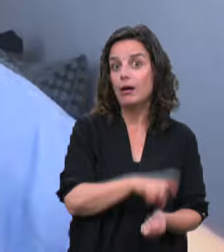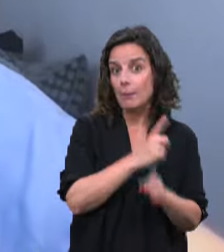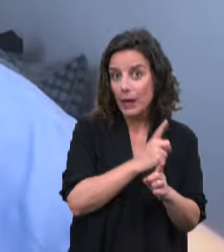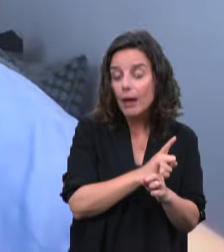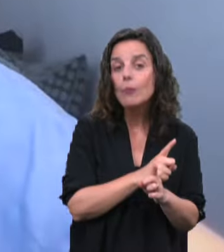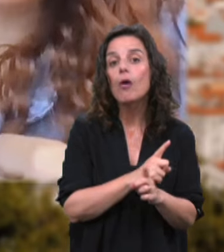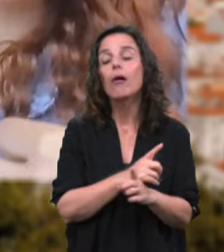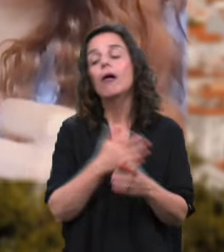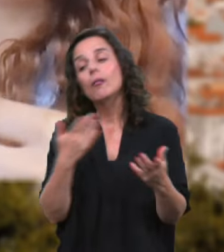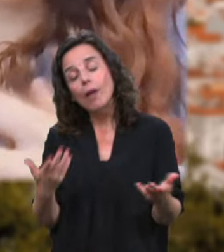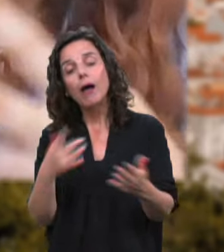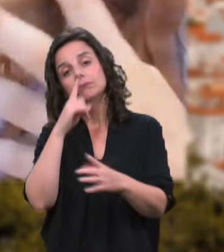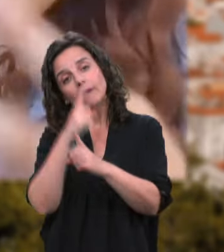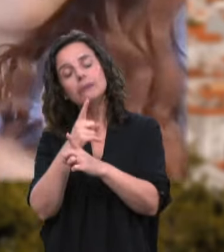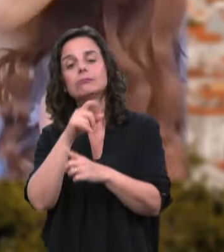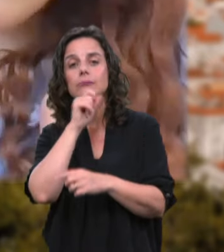permitia-me estudar